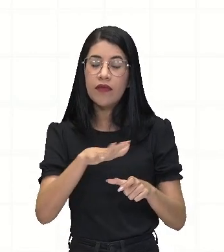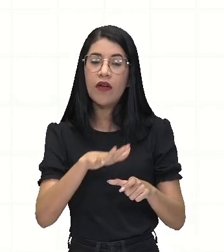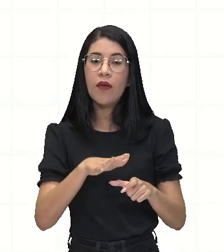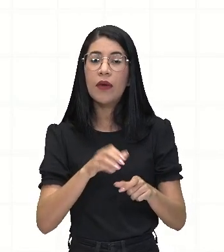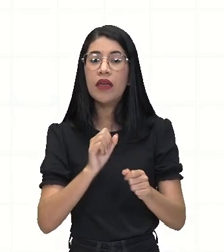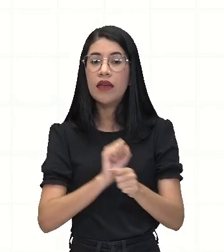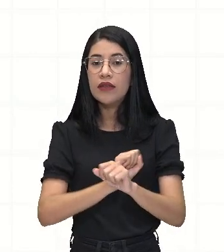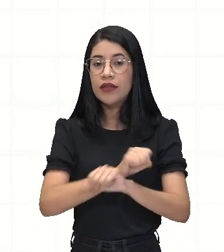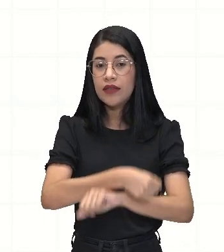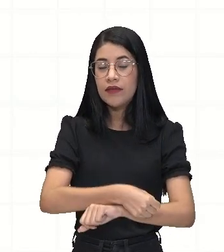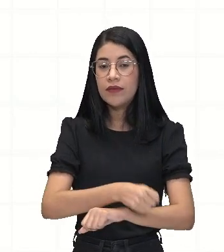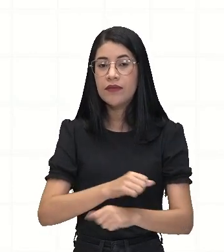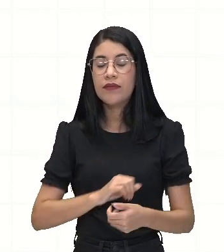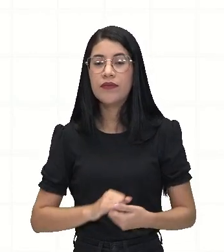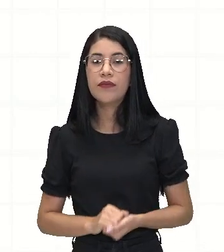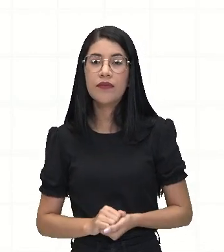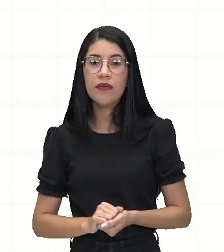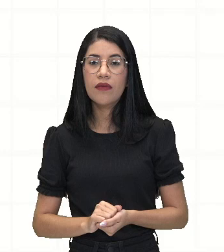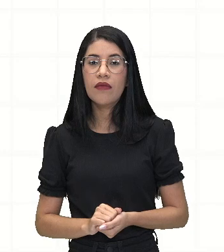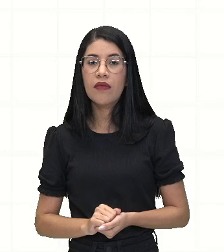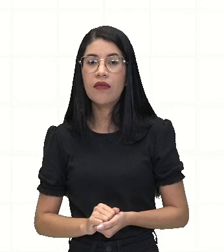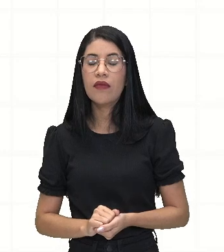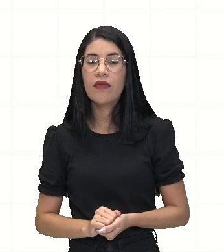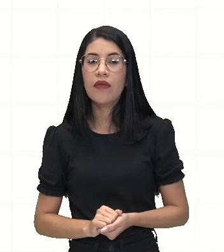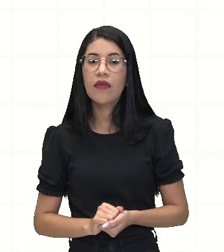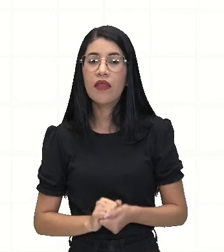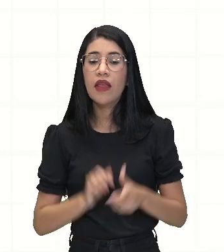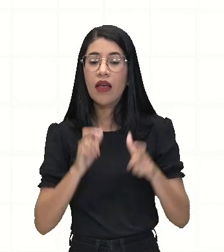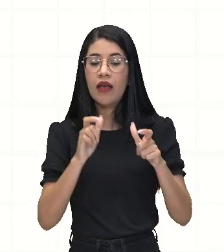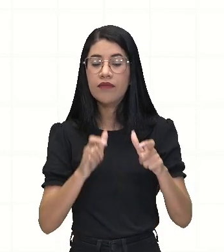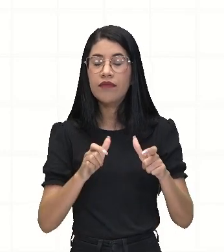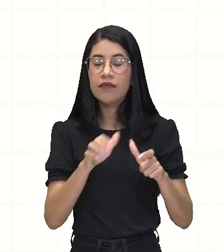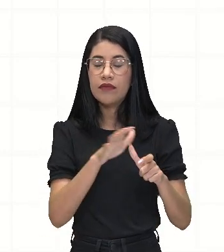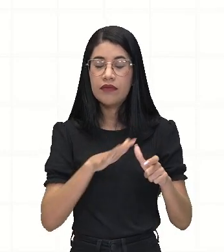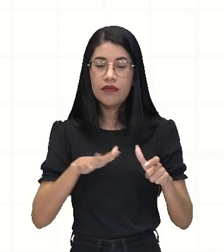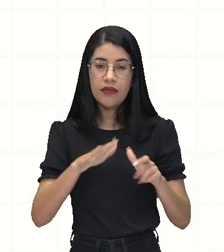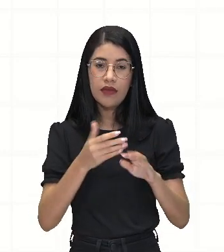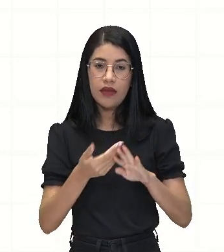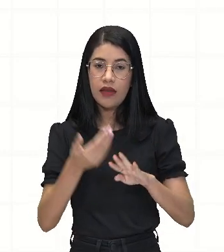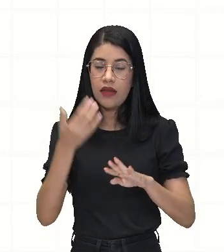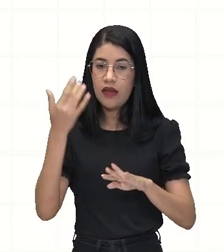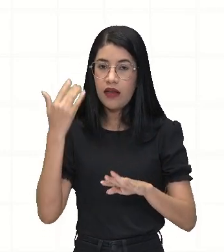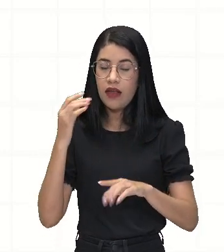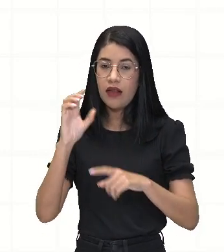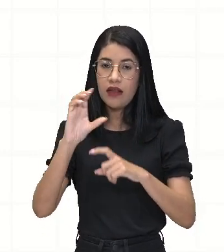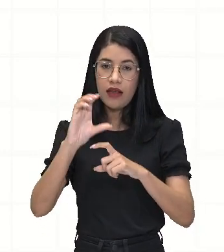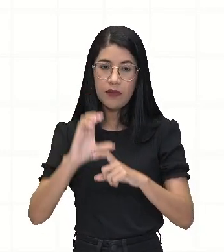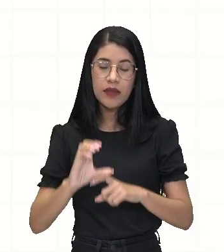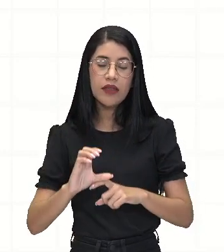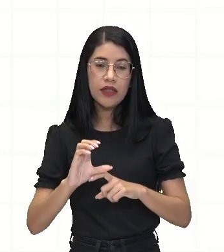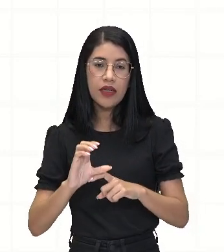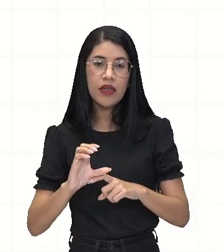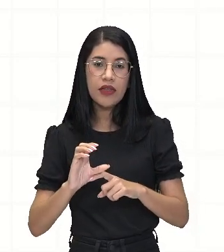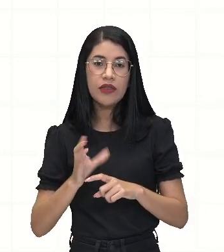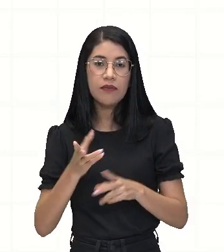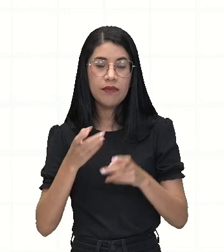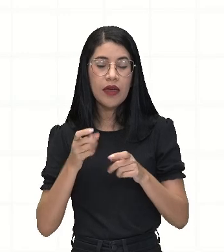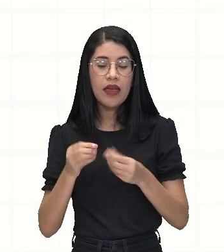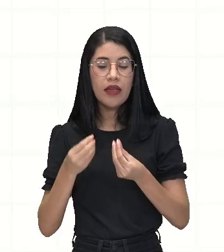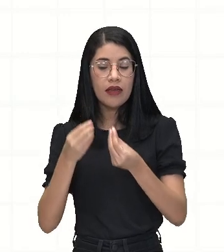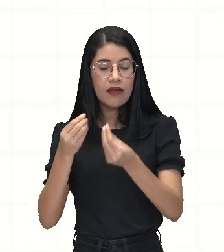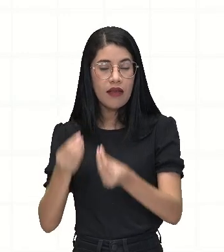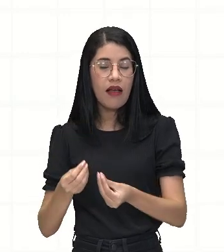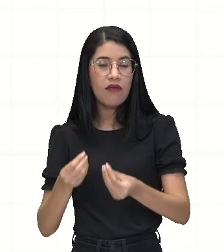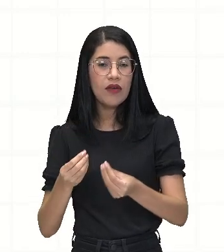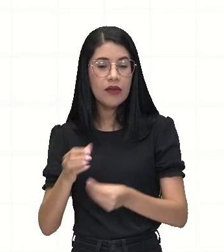gente observamos lá a concentração de terras desde o período das capitanias, né, onde a gente tem ali a doação de